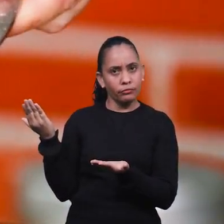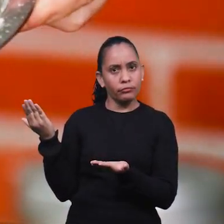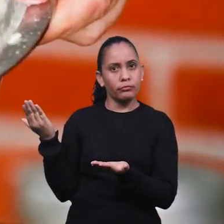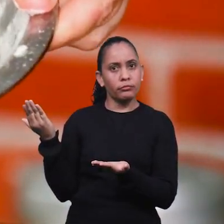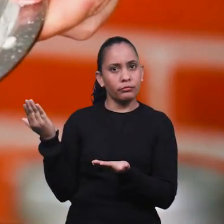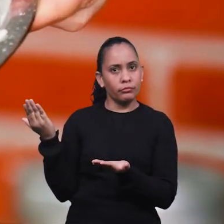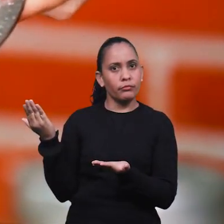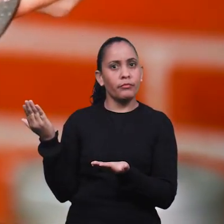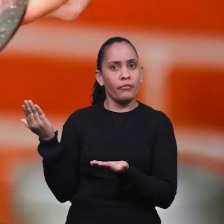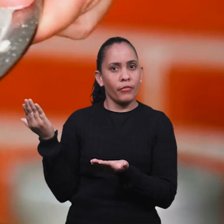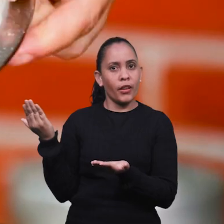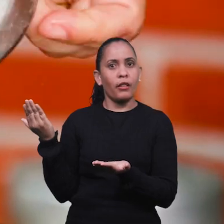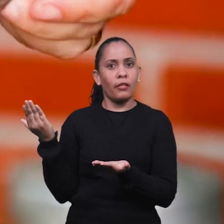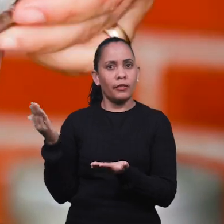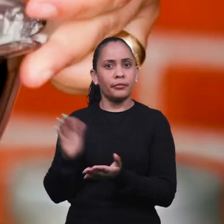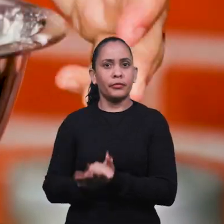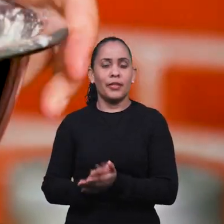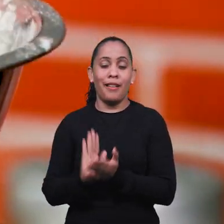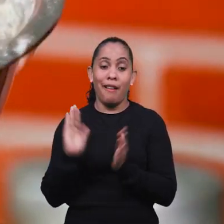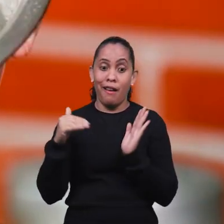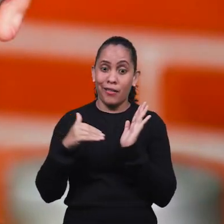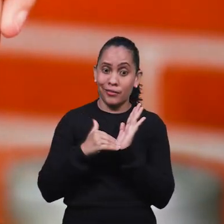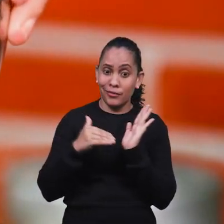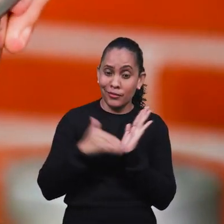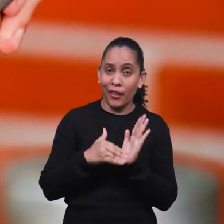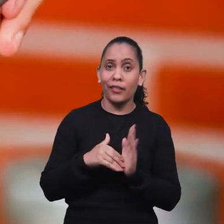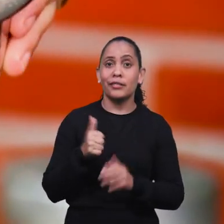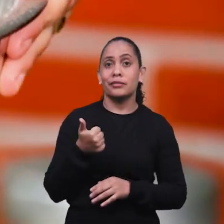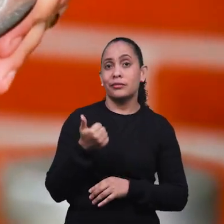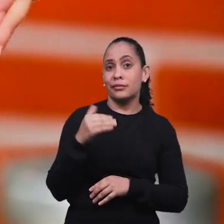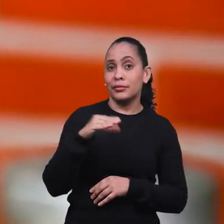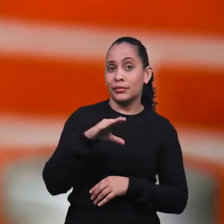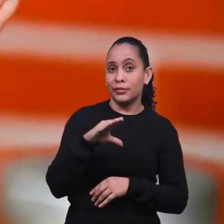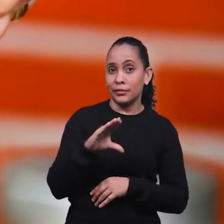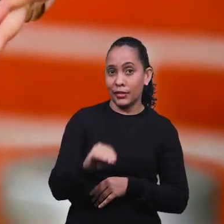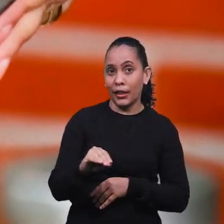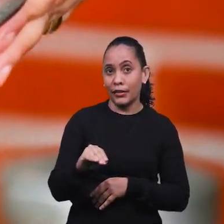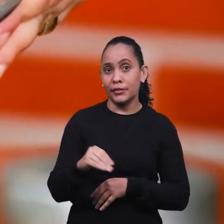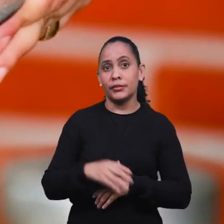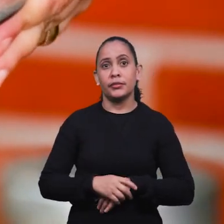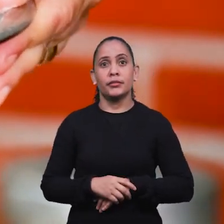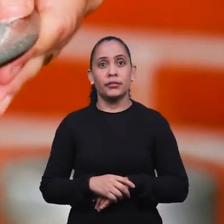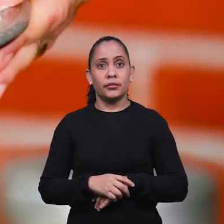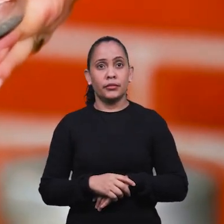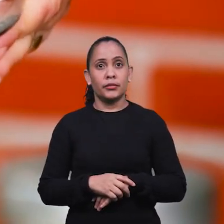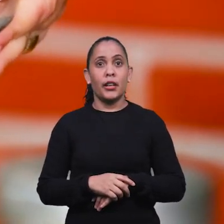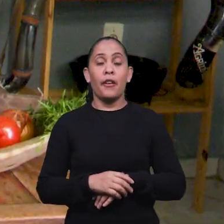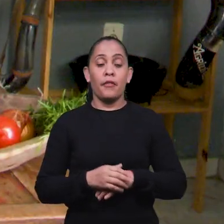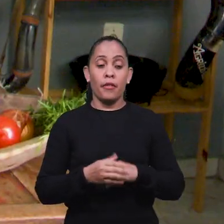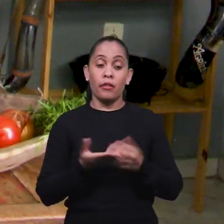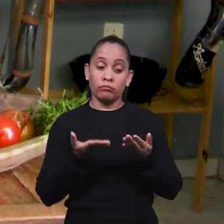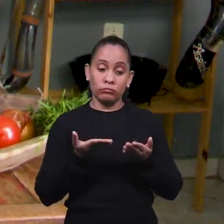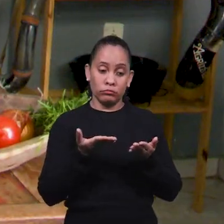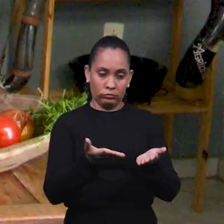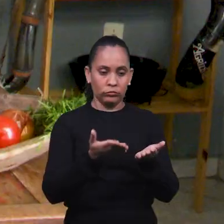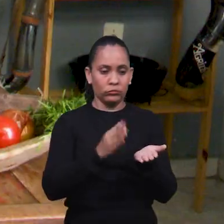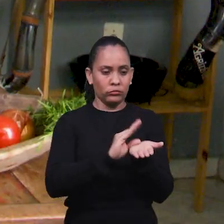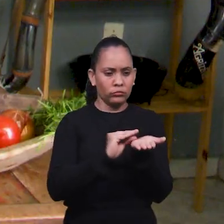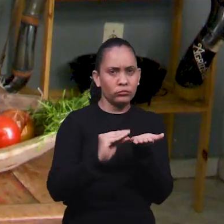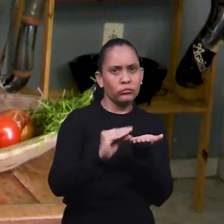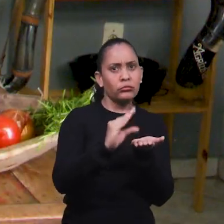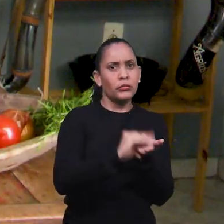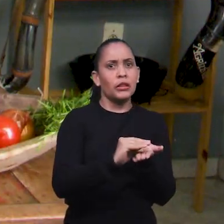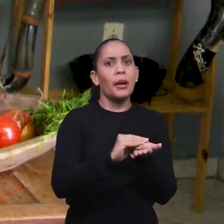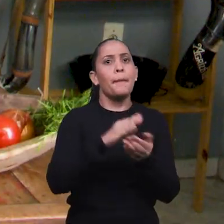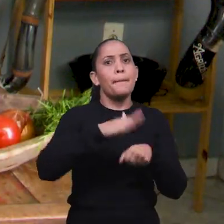4, 5, até completar 10. Completou as 10 dobras, vai descansar por